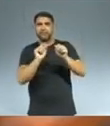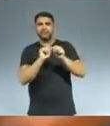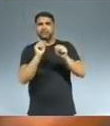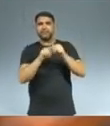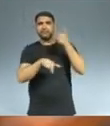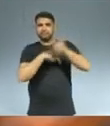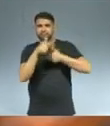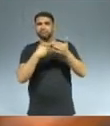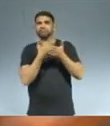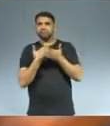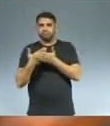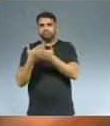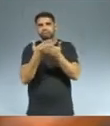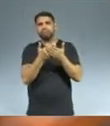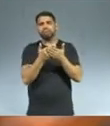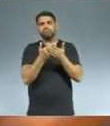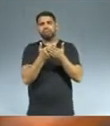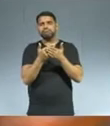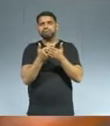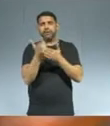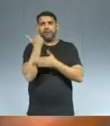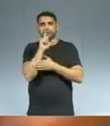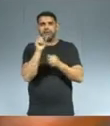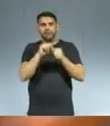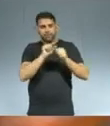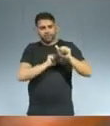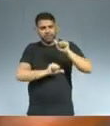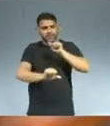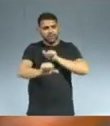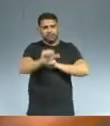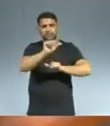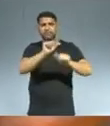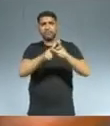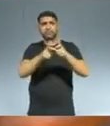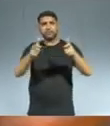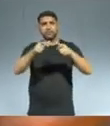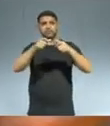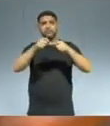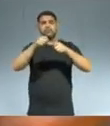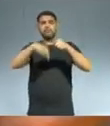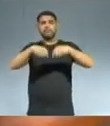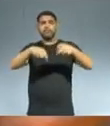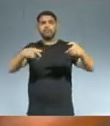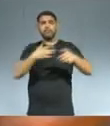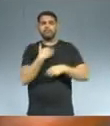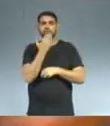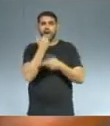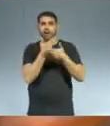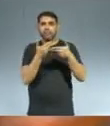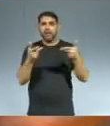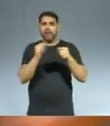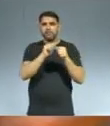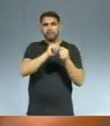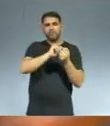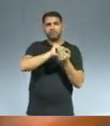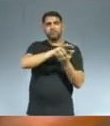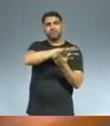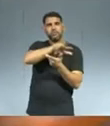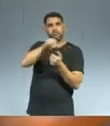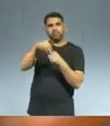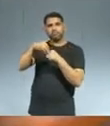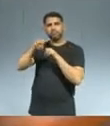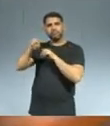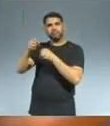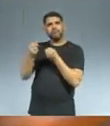fez o seu tema de casa aí nós acabamos nos transformando a desse grande produtor de alimentos para o mundo pela competência